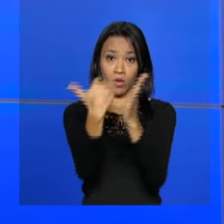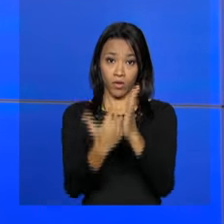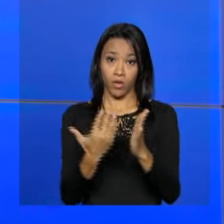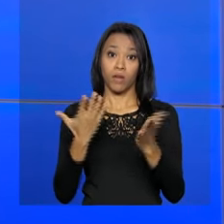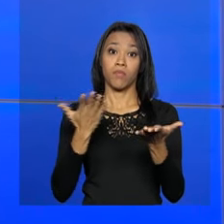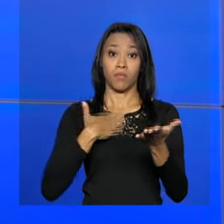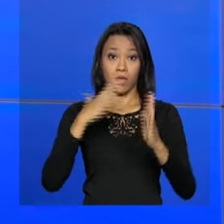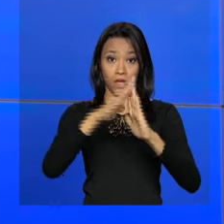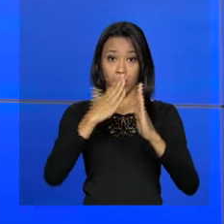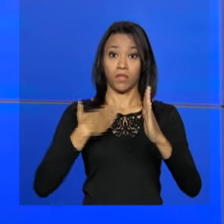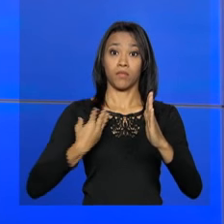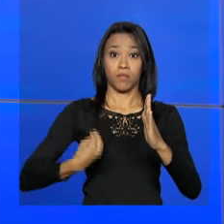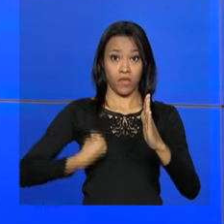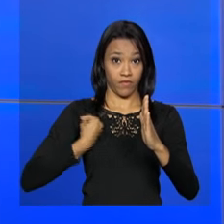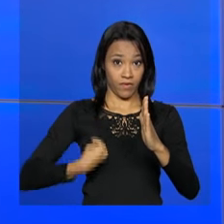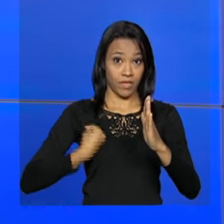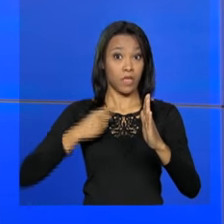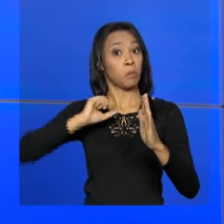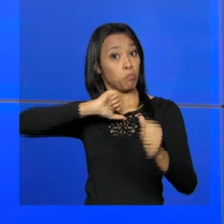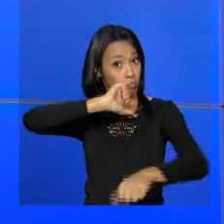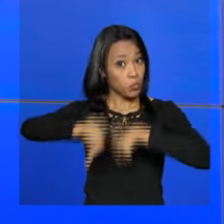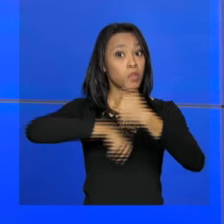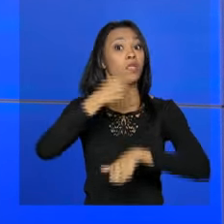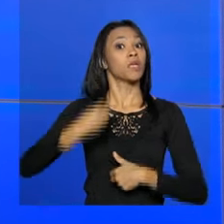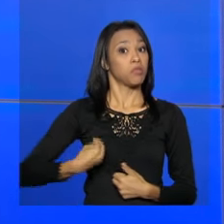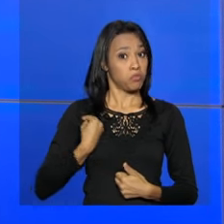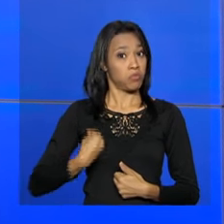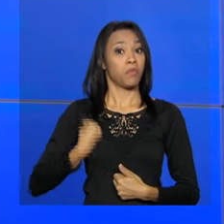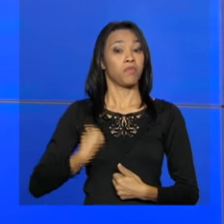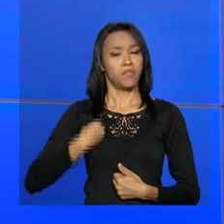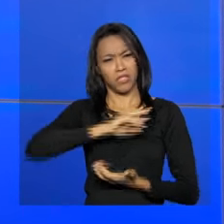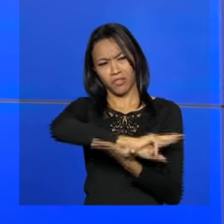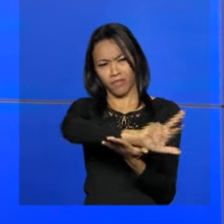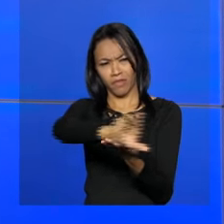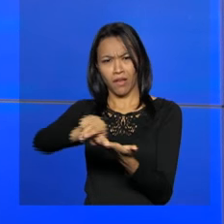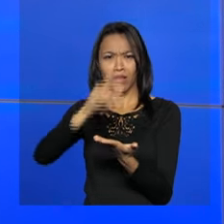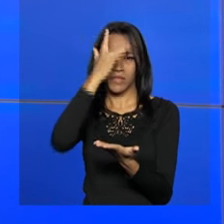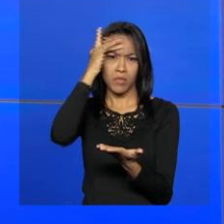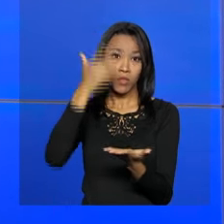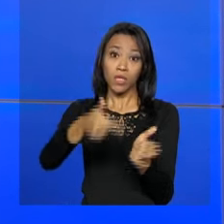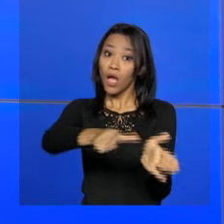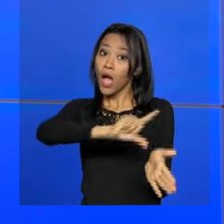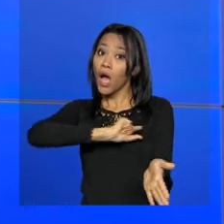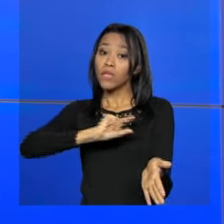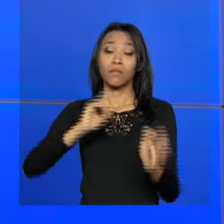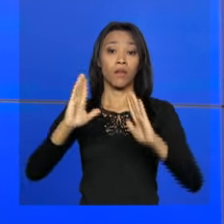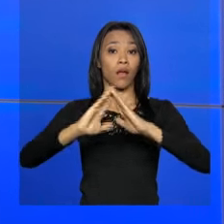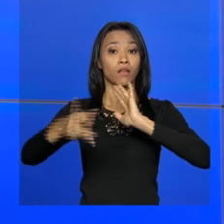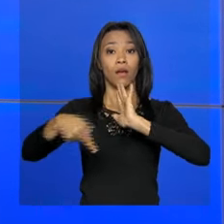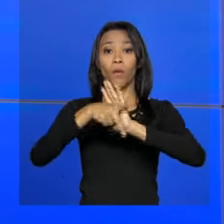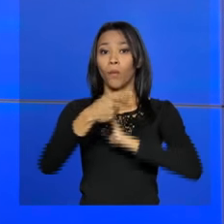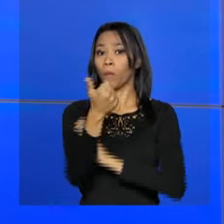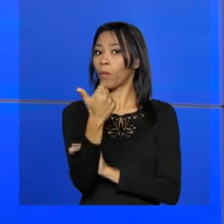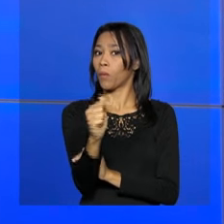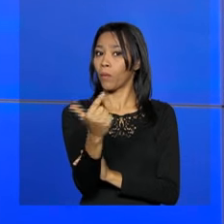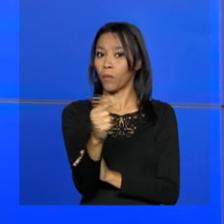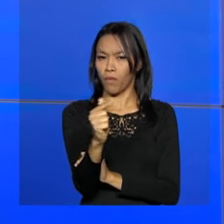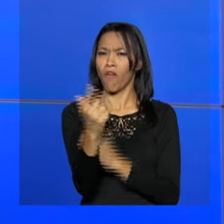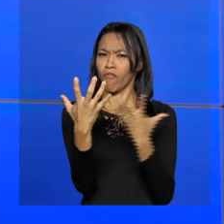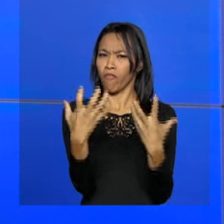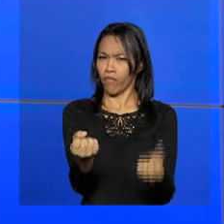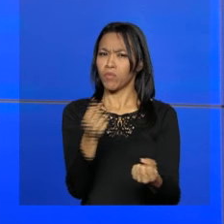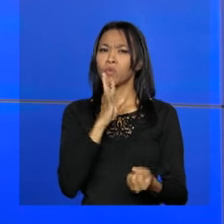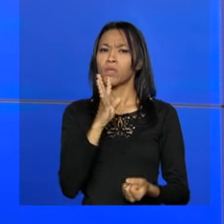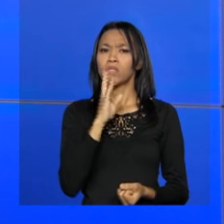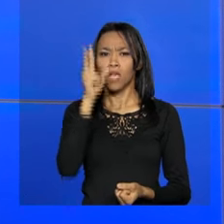vem mudando. O programa Minha Casa Minha Vida vem mudando a realidade de milhões de brasileiros que antes não tinham moradia própria. Vamos conhecer